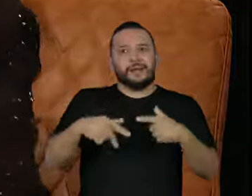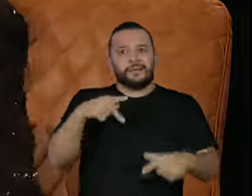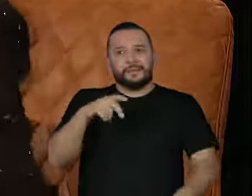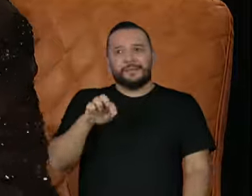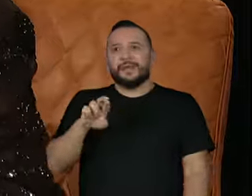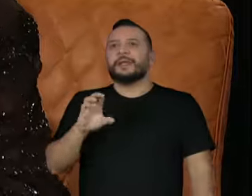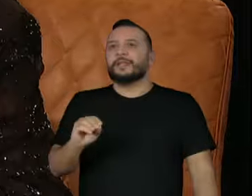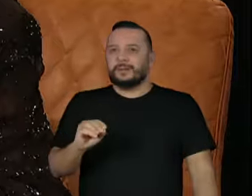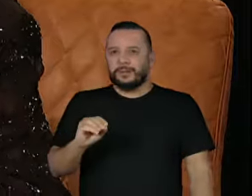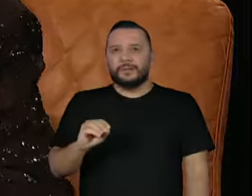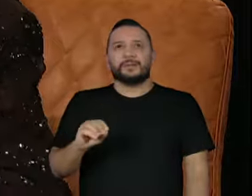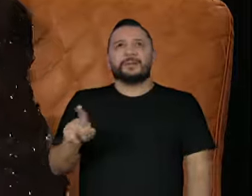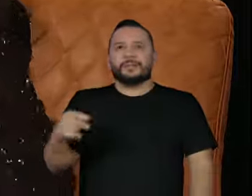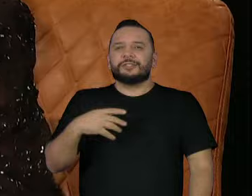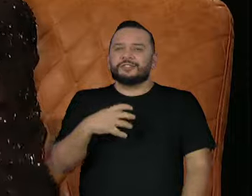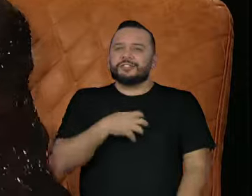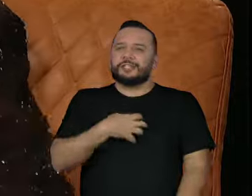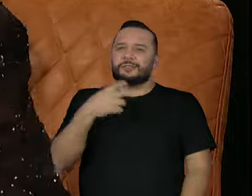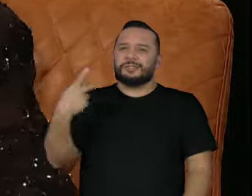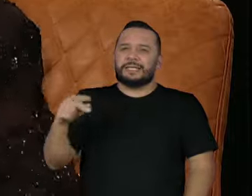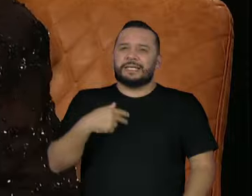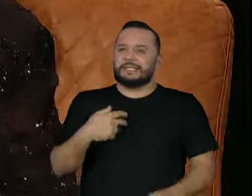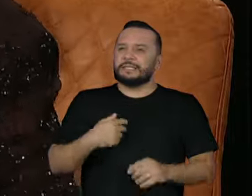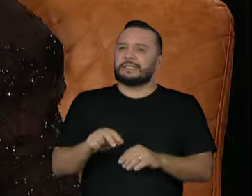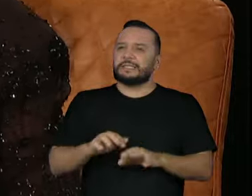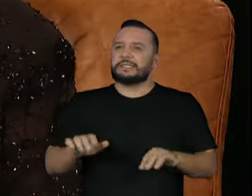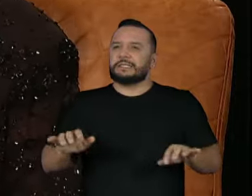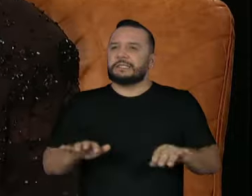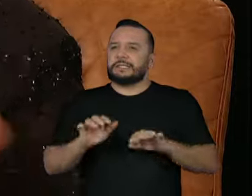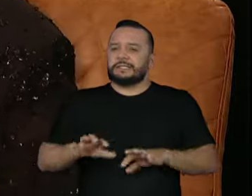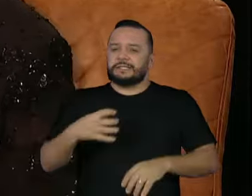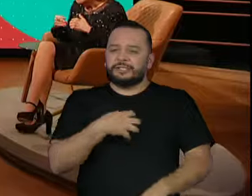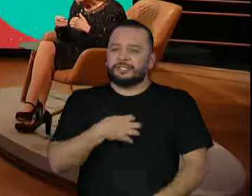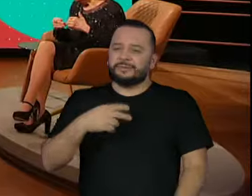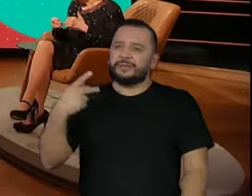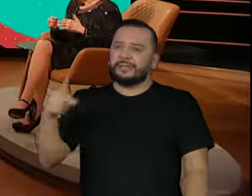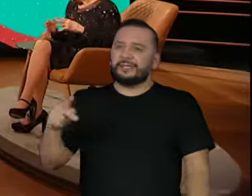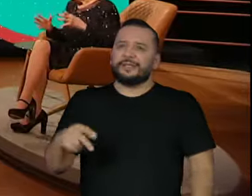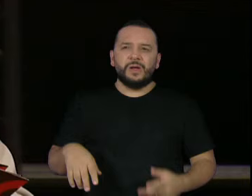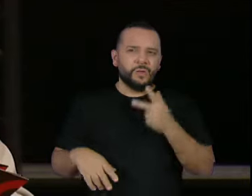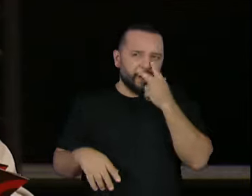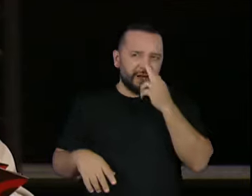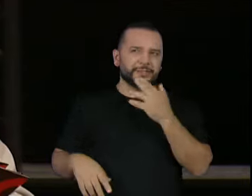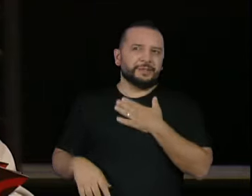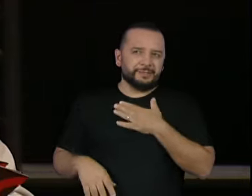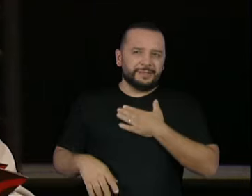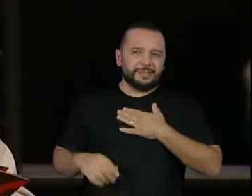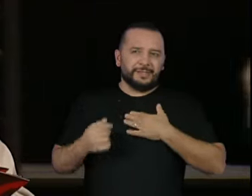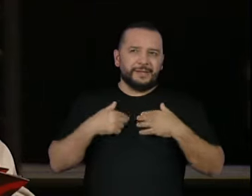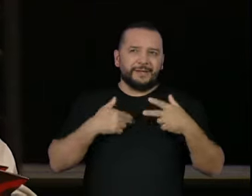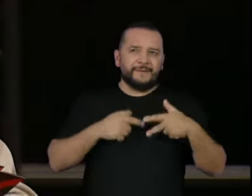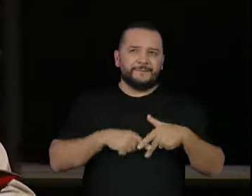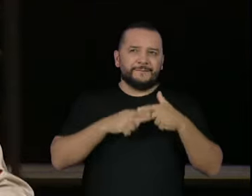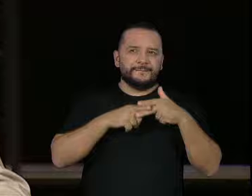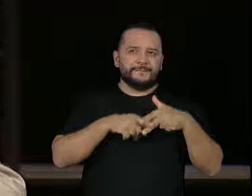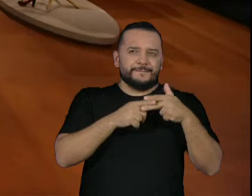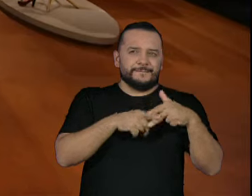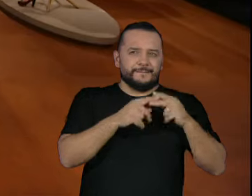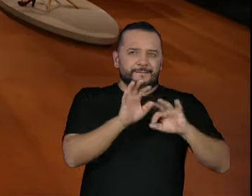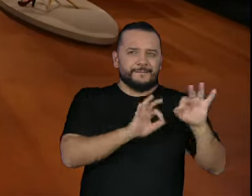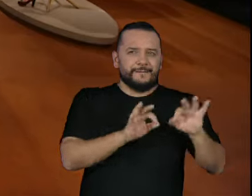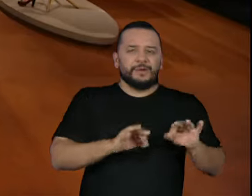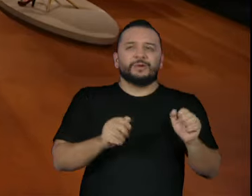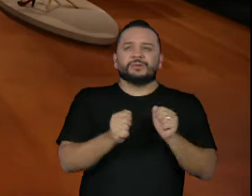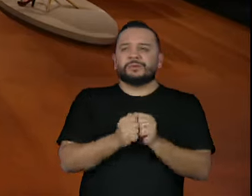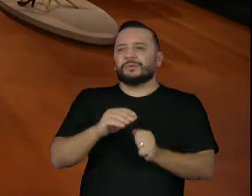A divisão dele, né? Que é uma coisa dele. Então, eu acho que a minha divisão, eu aperfeiçoei com o César Camargo ele, né? Mariano. Então